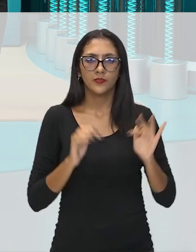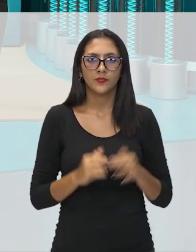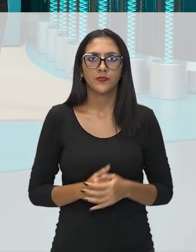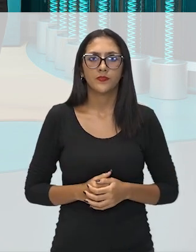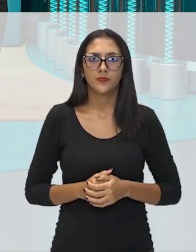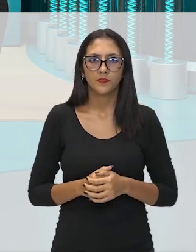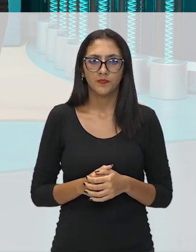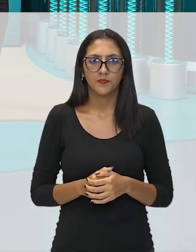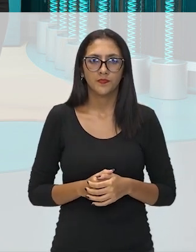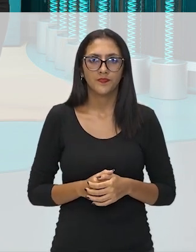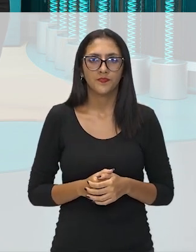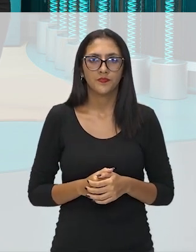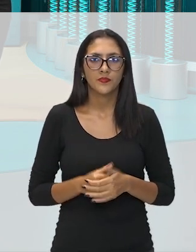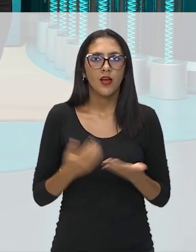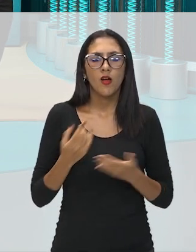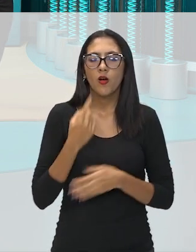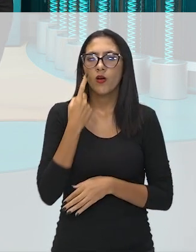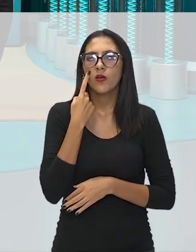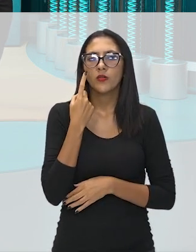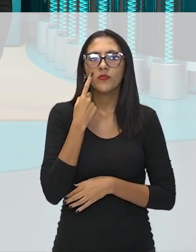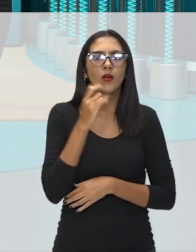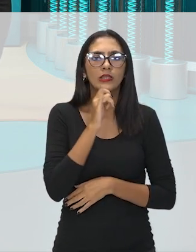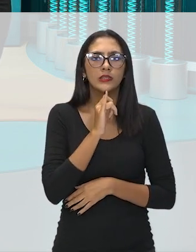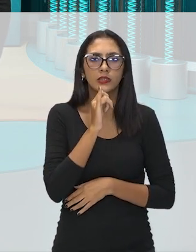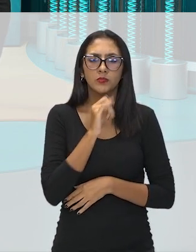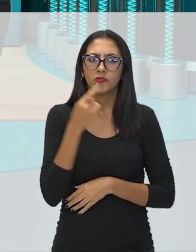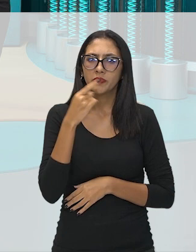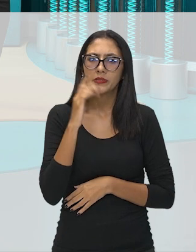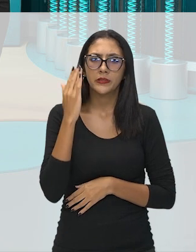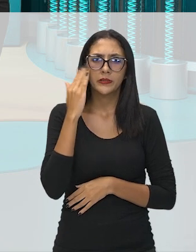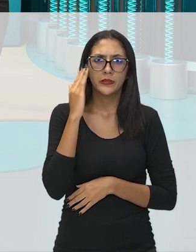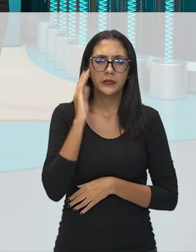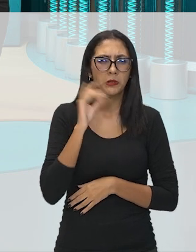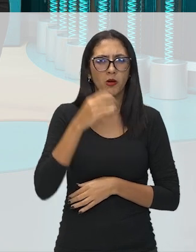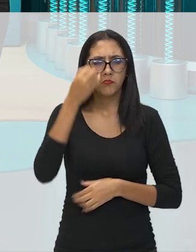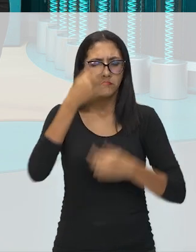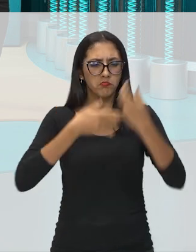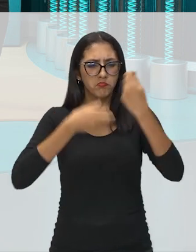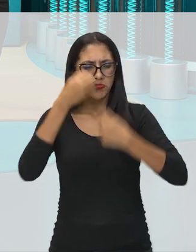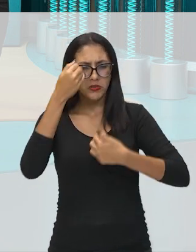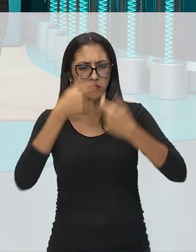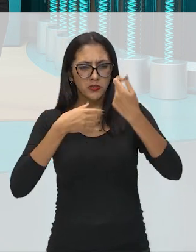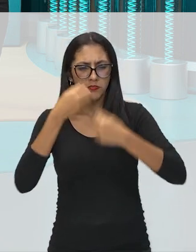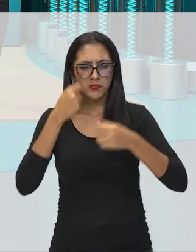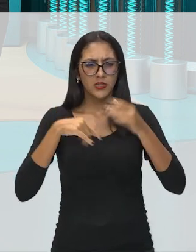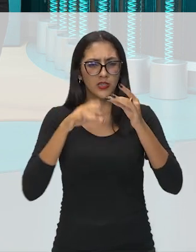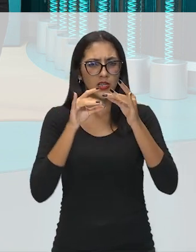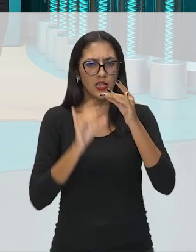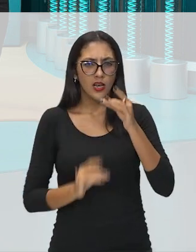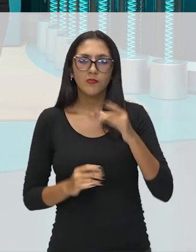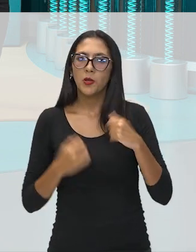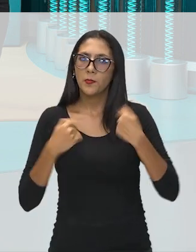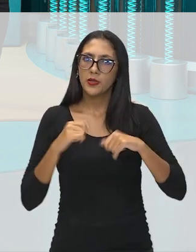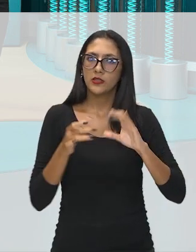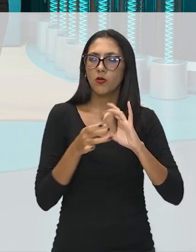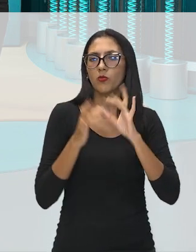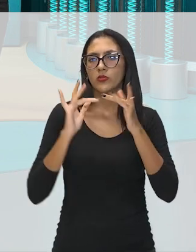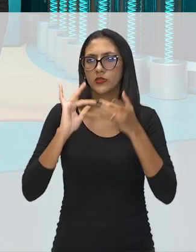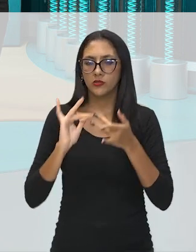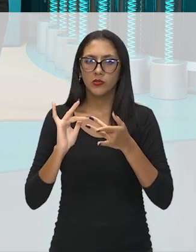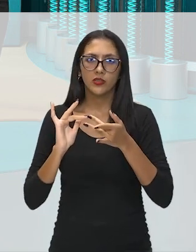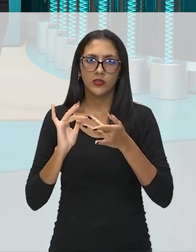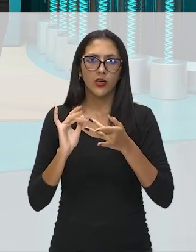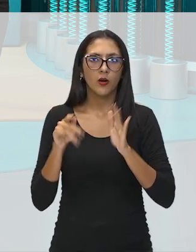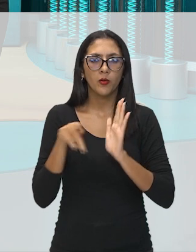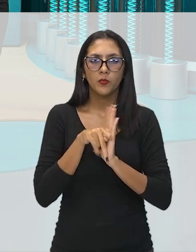comigo aqui os exemplos para que vocês possam compreender, porque só ficar falando, né, a gente precisa sempre contextualizar o inglês, para que a